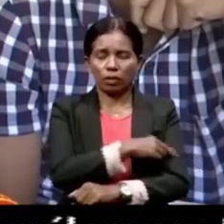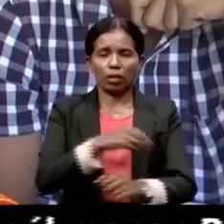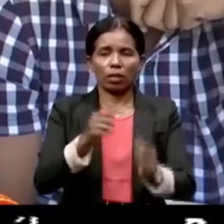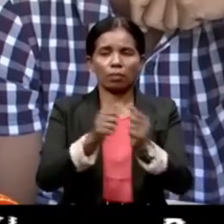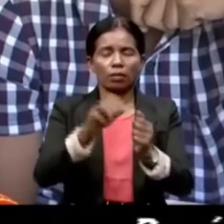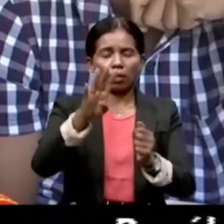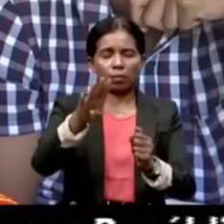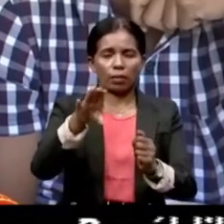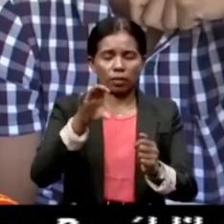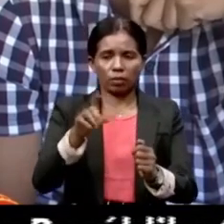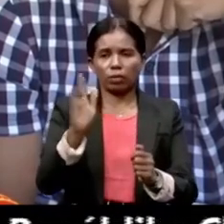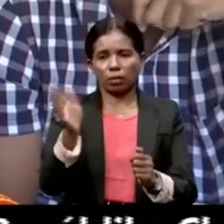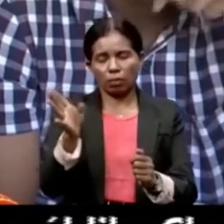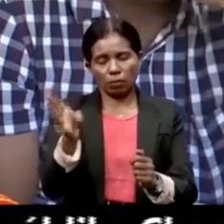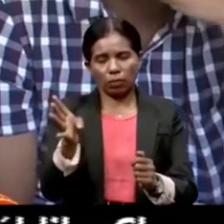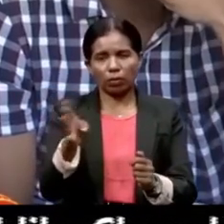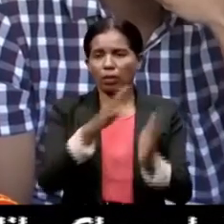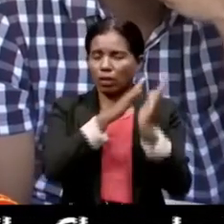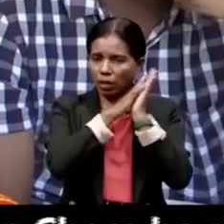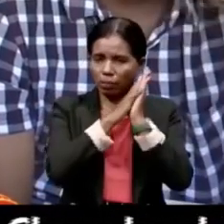425 a 450 camas.